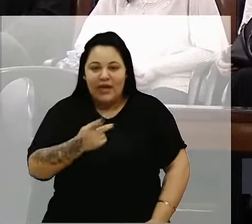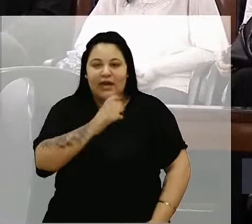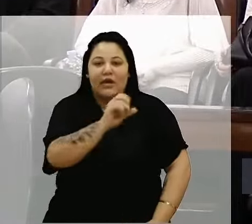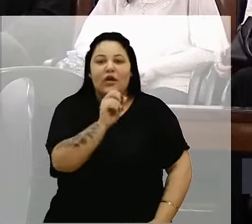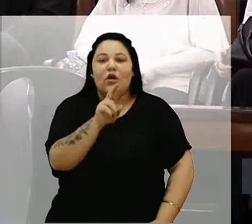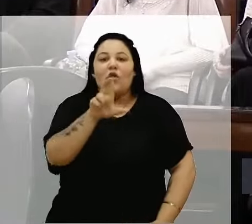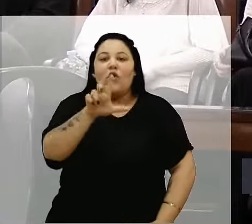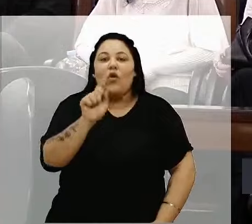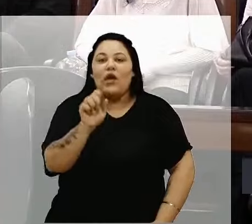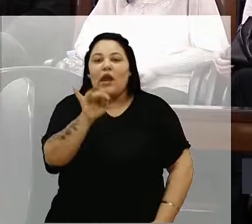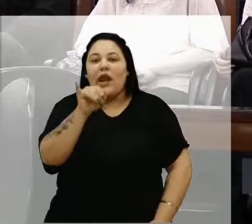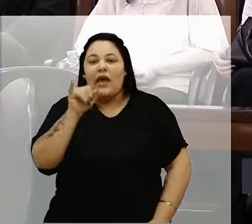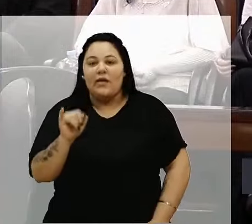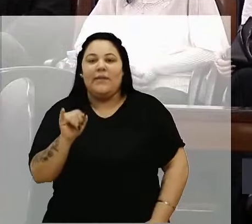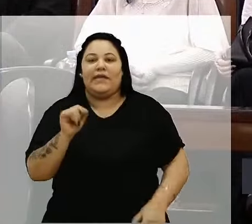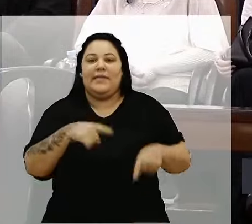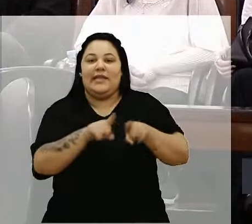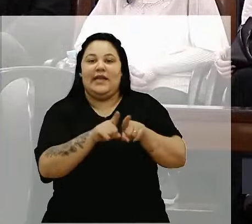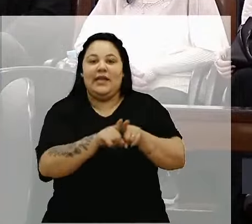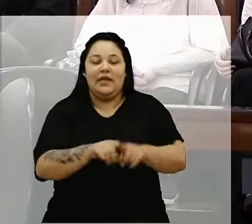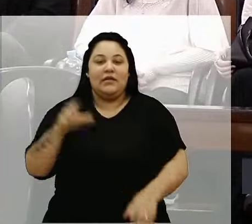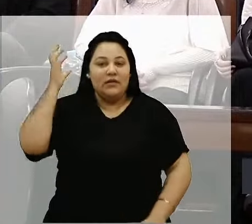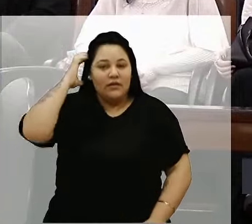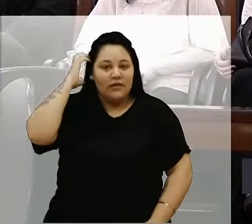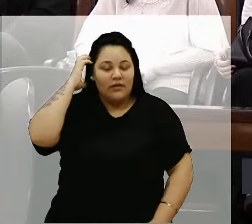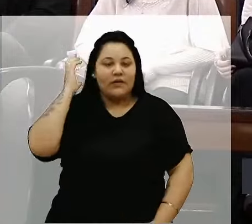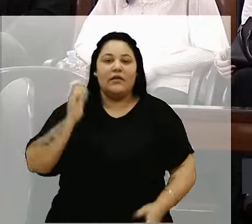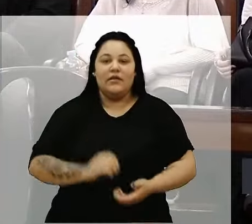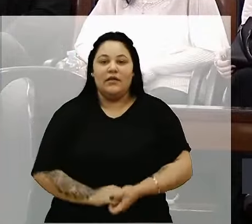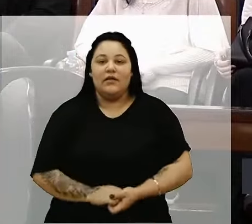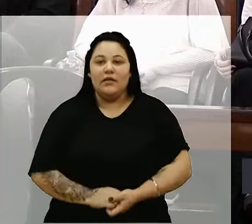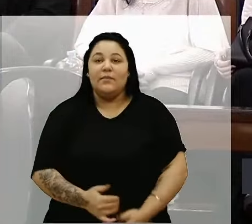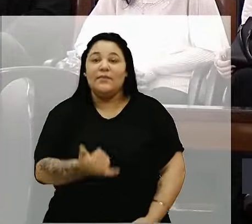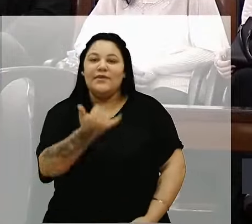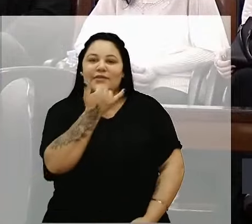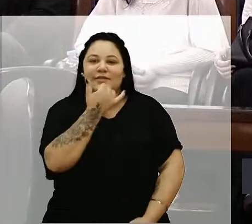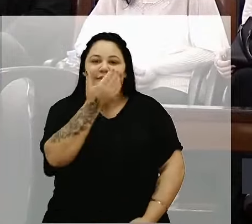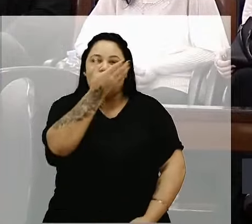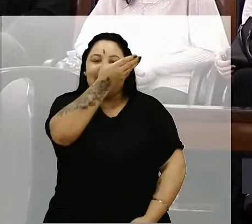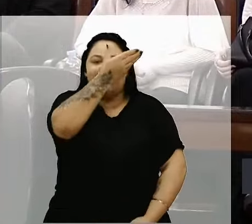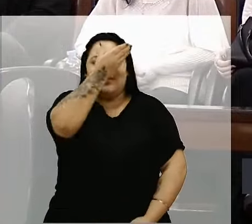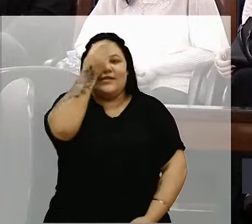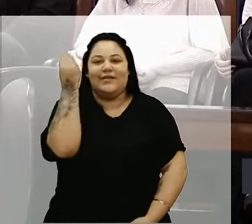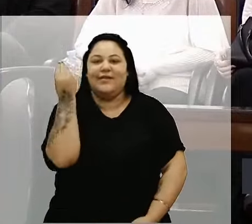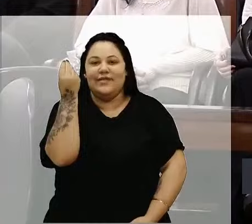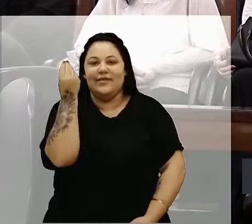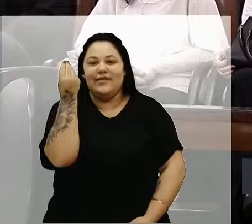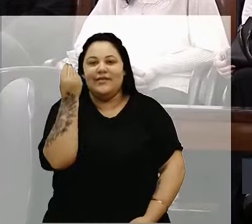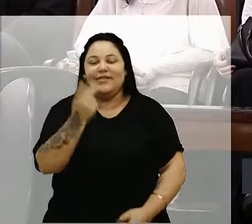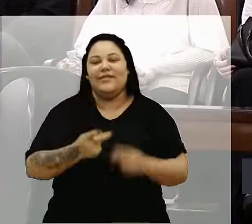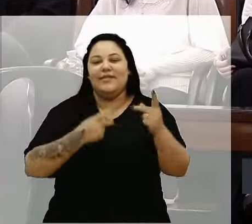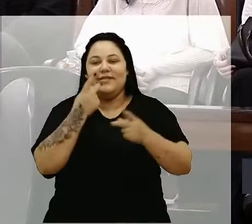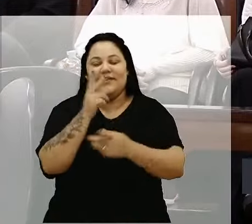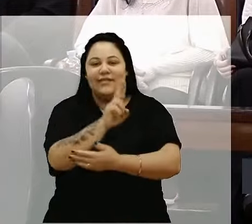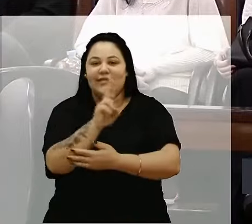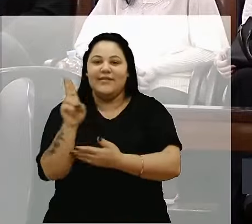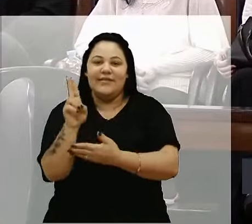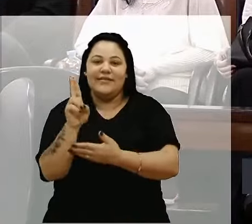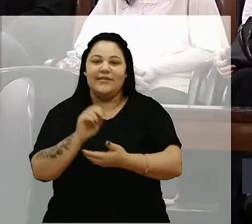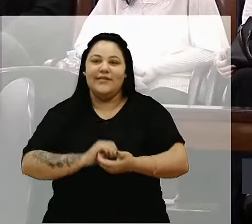Rádio São Francisco, radialista. E desculpa se eu deixei de citar alguém que não foi